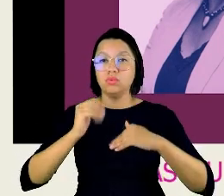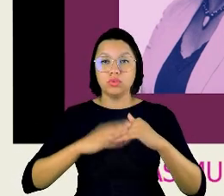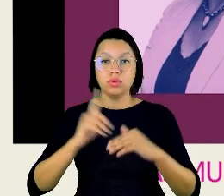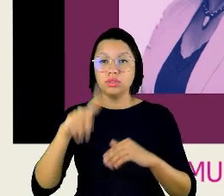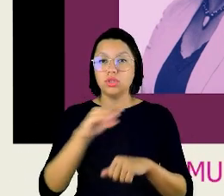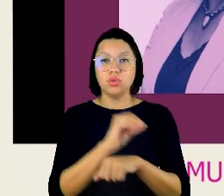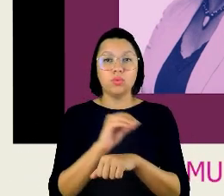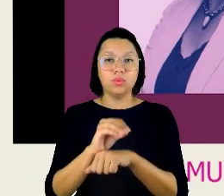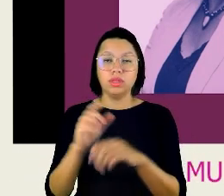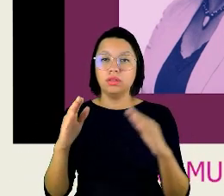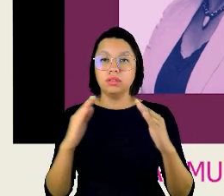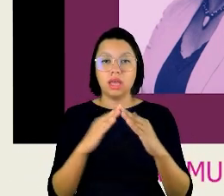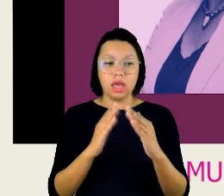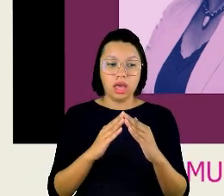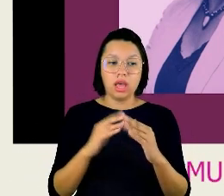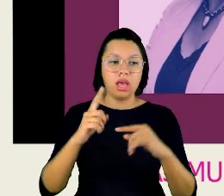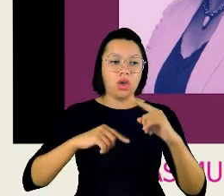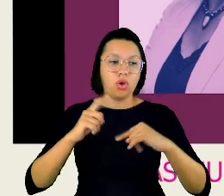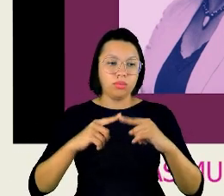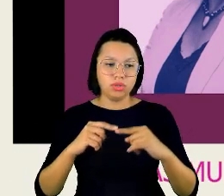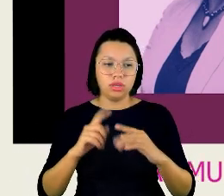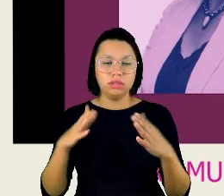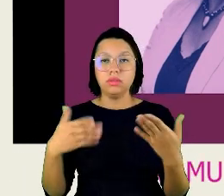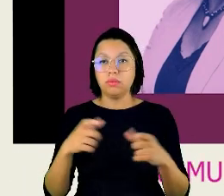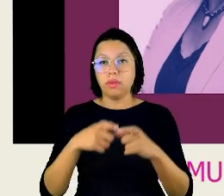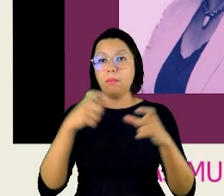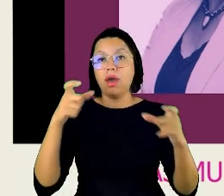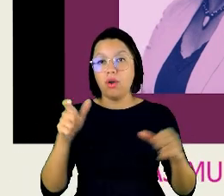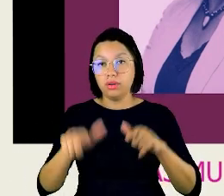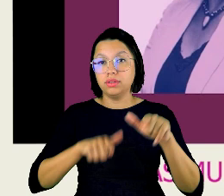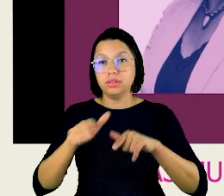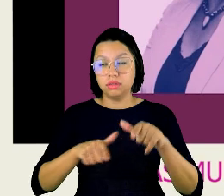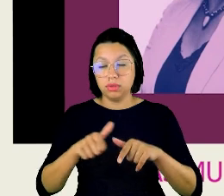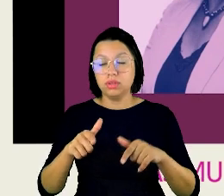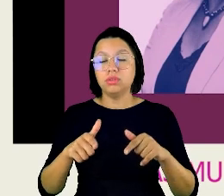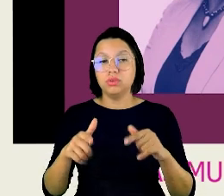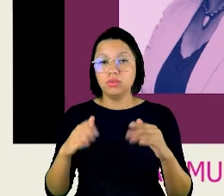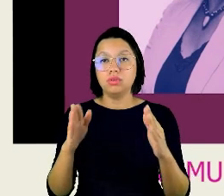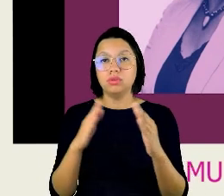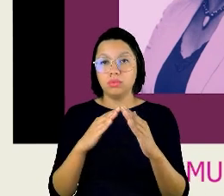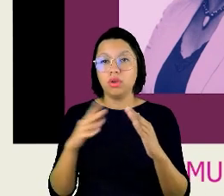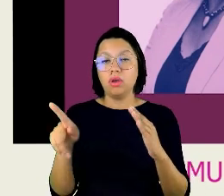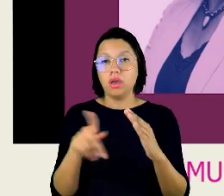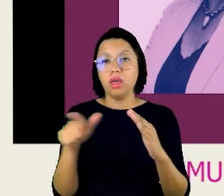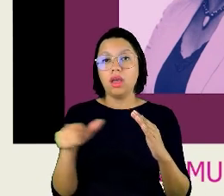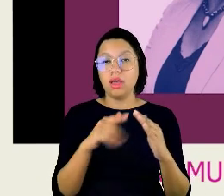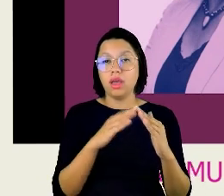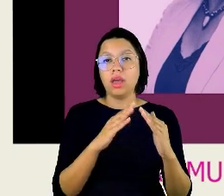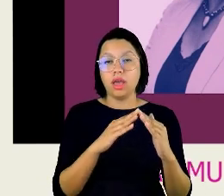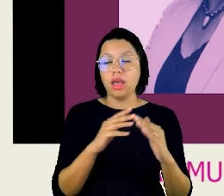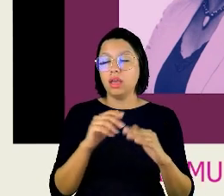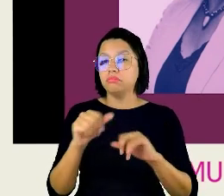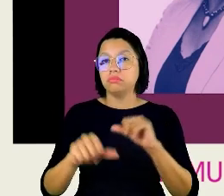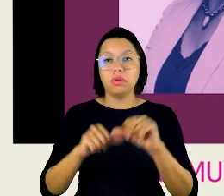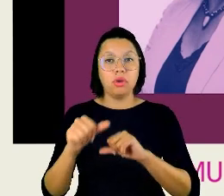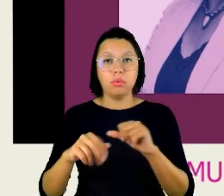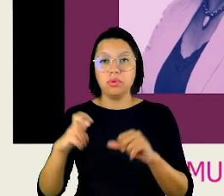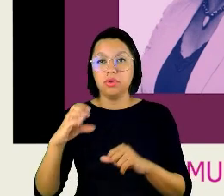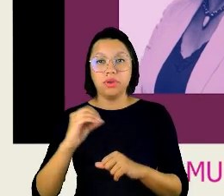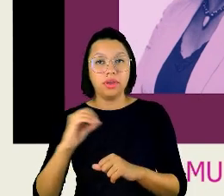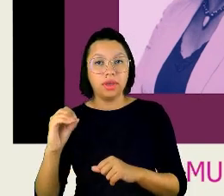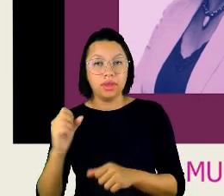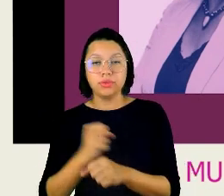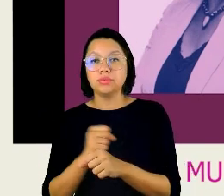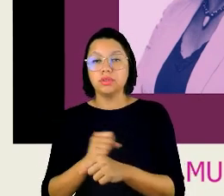casa, das pessoas, dos objetos, é preponderante. Então, ela é a maioria das trabalhadoras domésticas, e isso é invariável na história de 500 anos que a